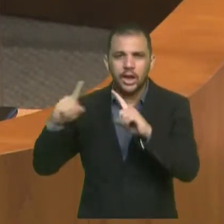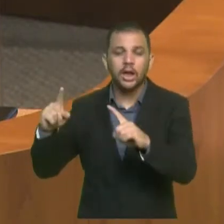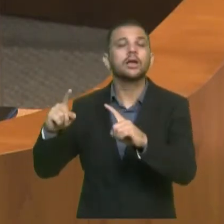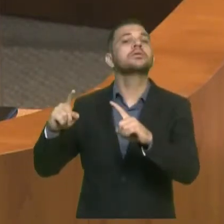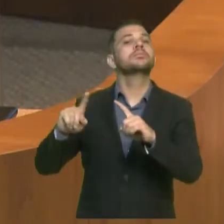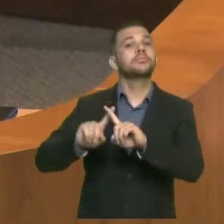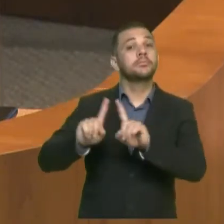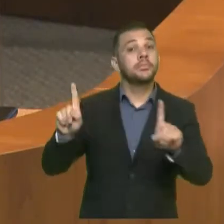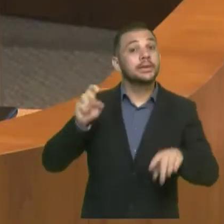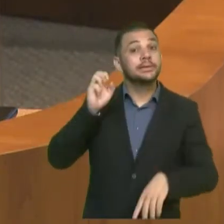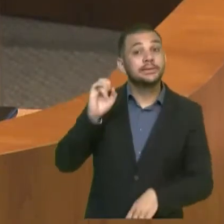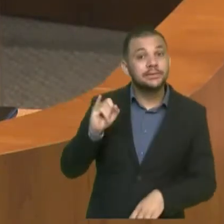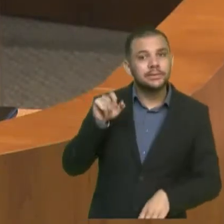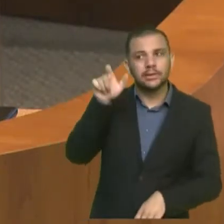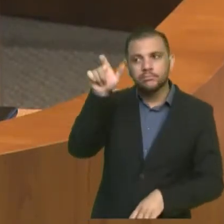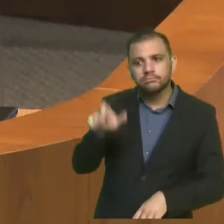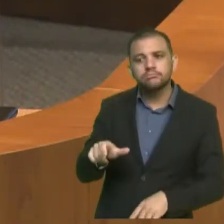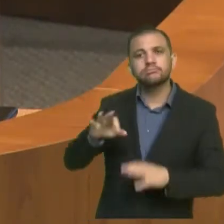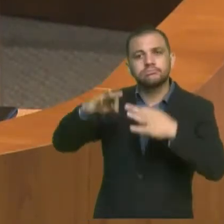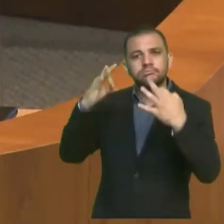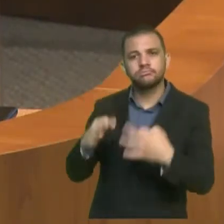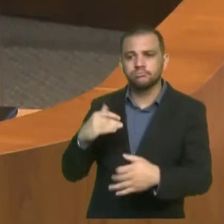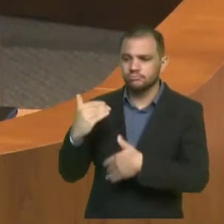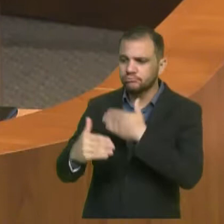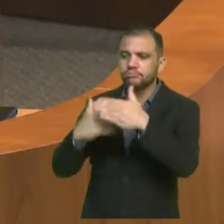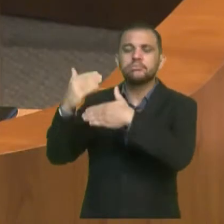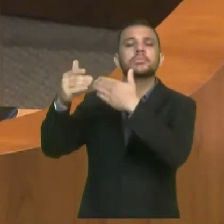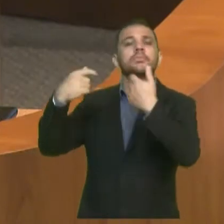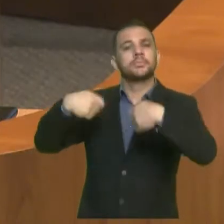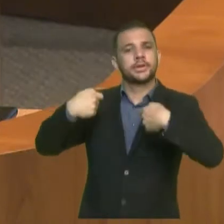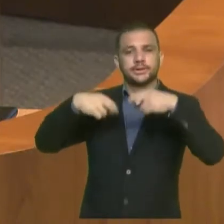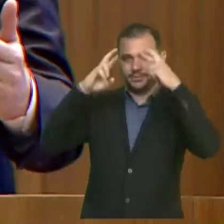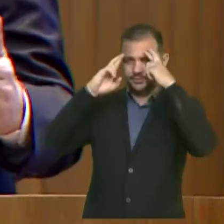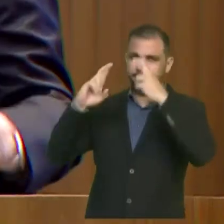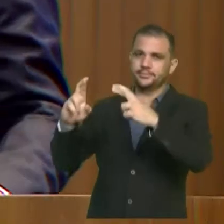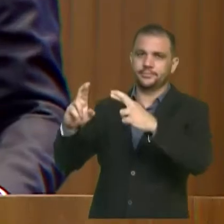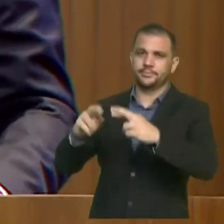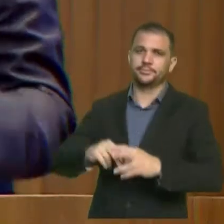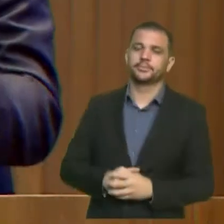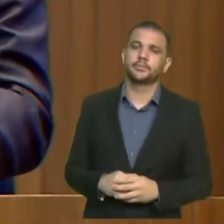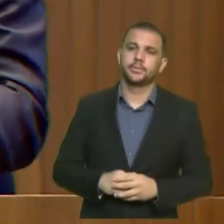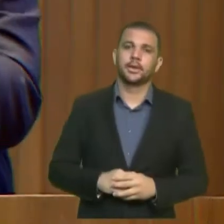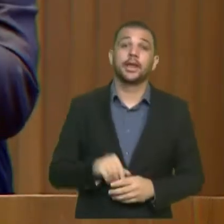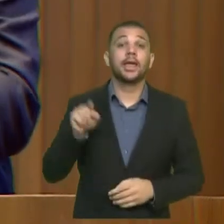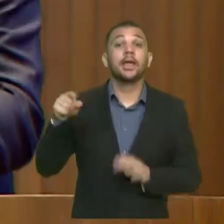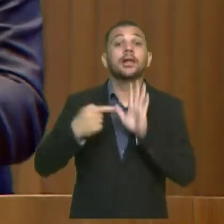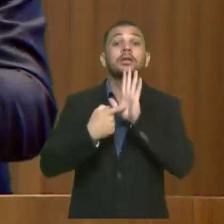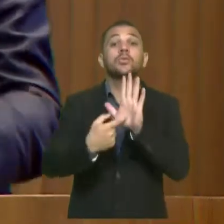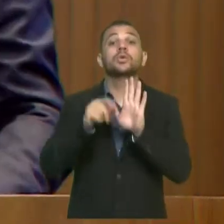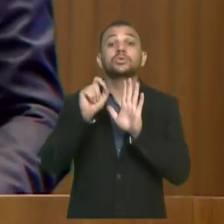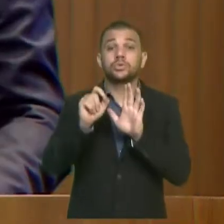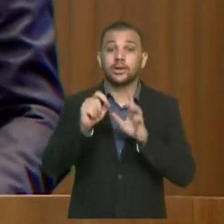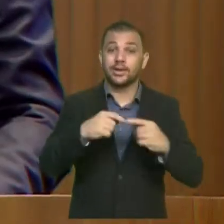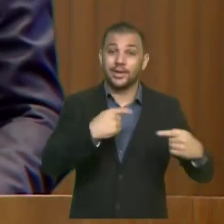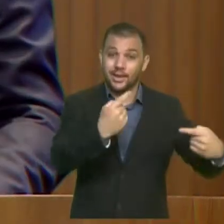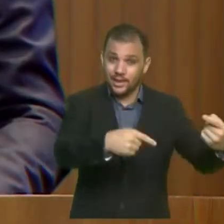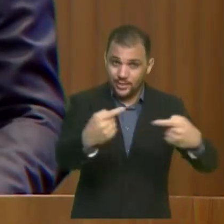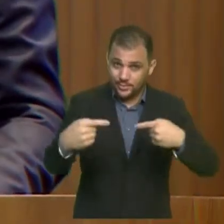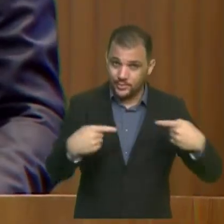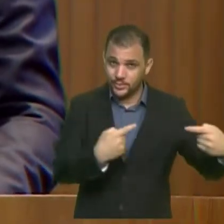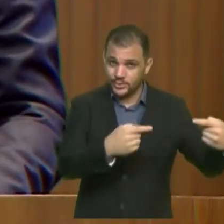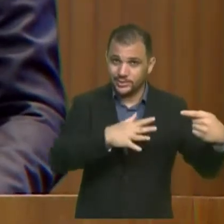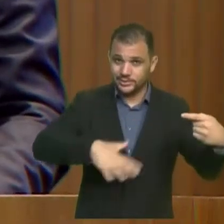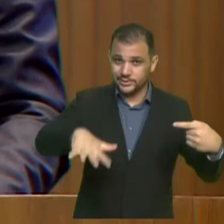que a política, ela se faz com políticos e que tem muitos bons políticos no Brasil e no Maranhão.